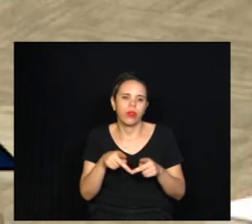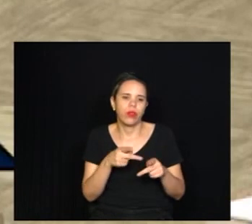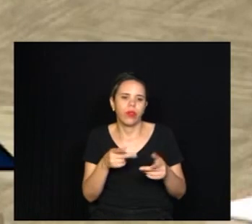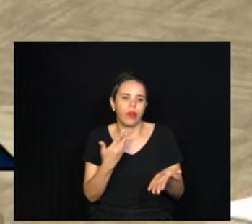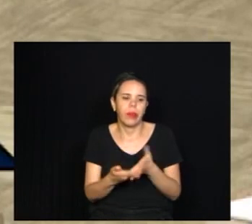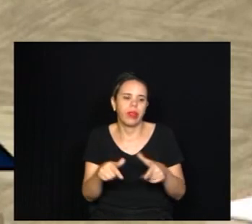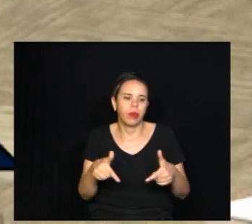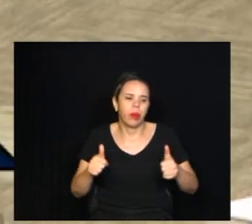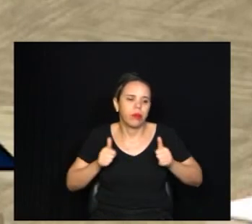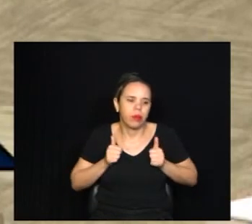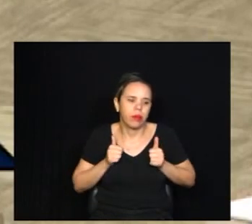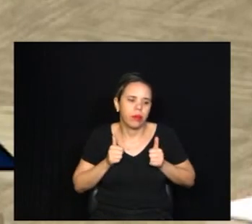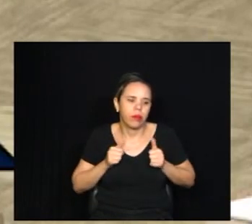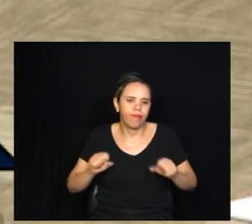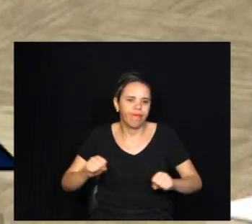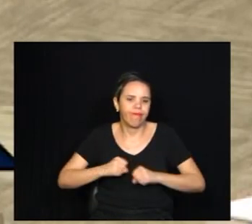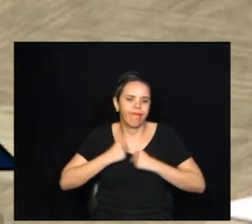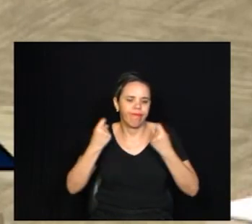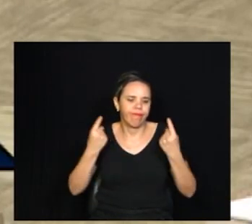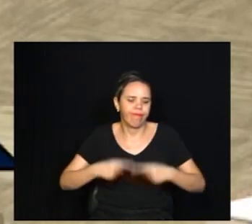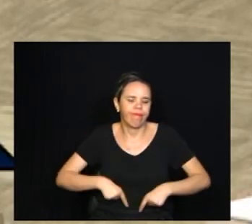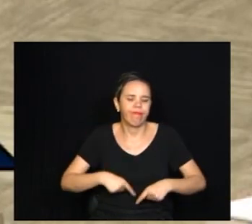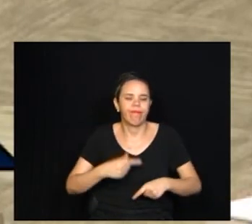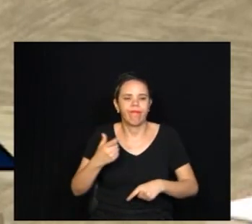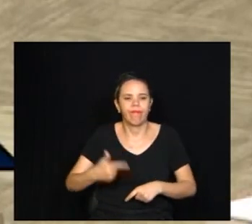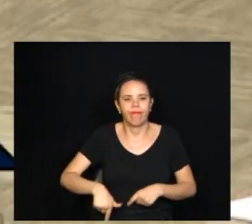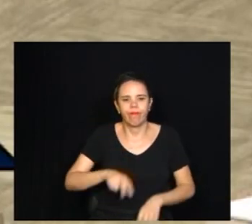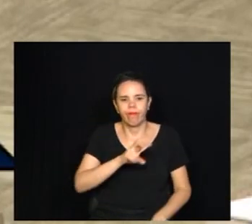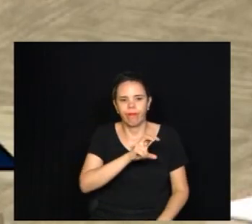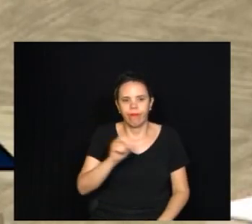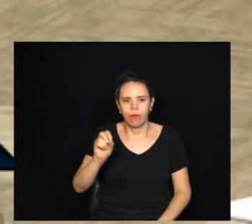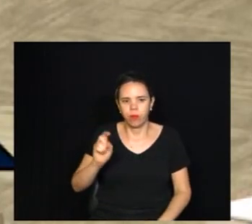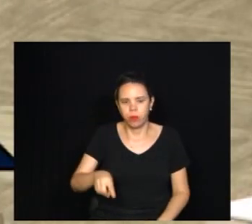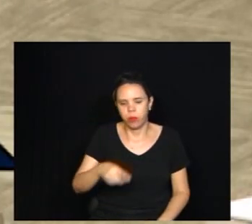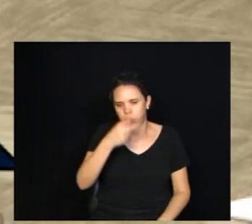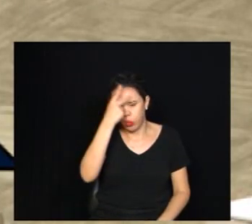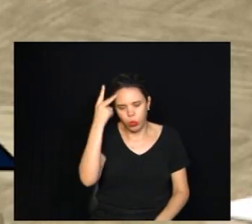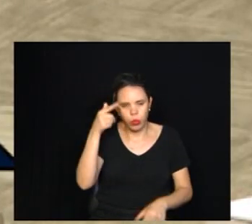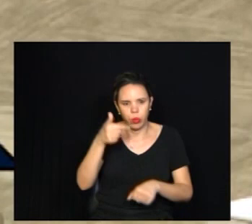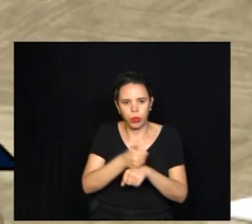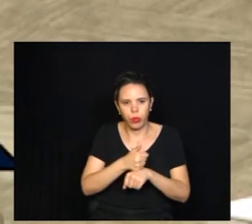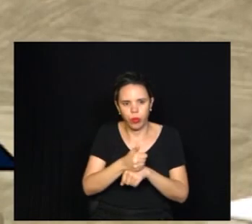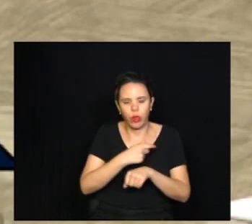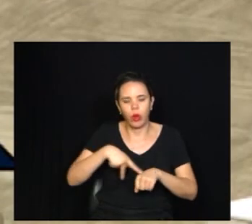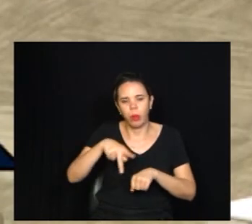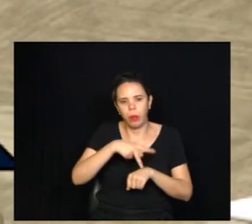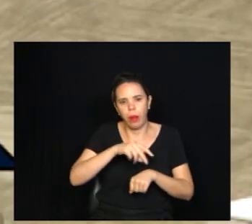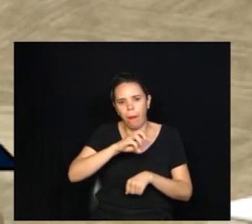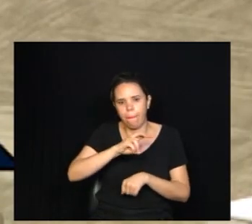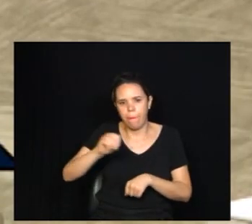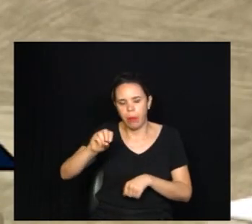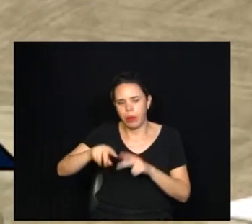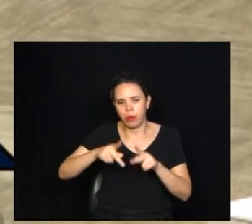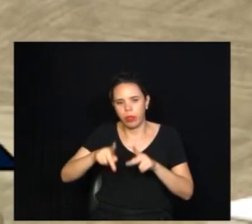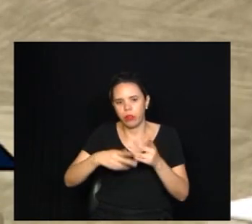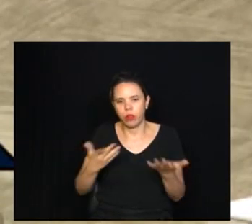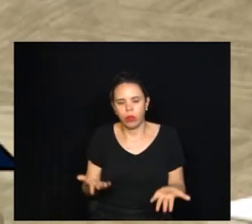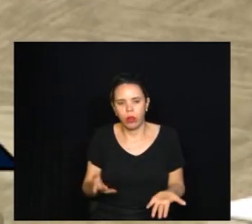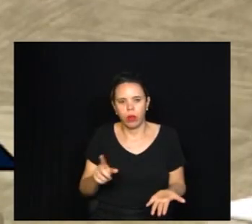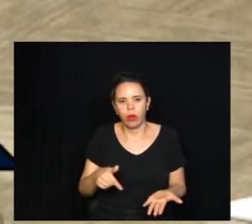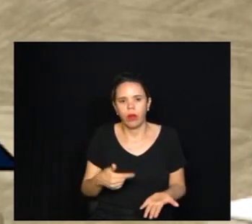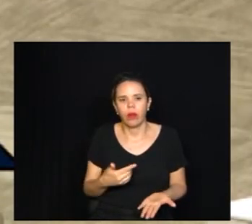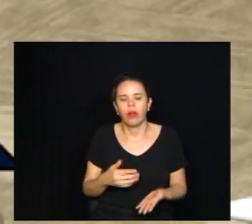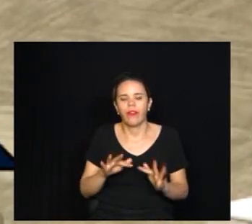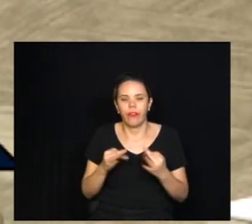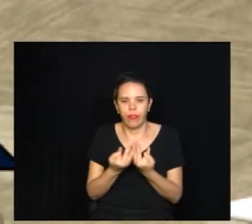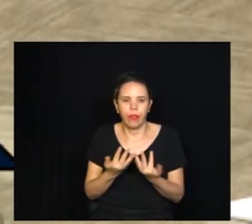Então eu fico aqui a minha indignação de mais de 500 mil frentistas no país, 500 mil de pessoas que são